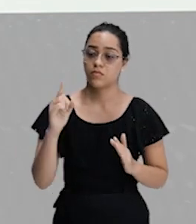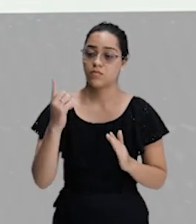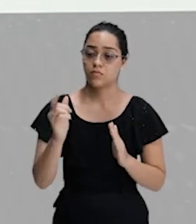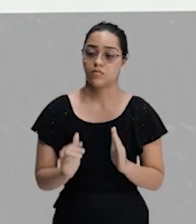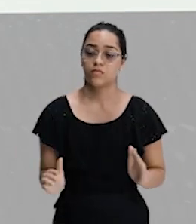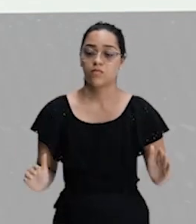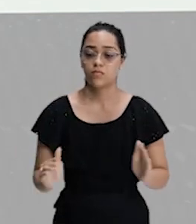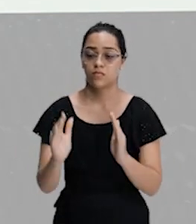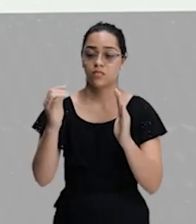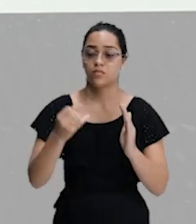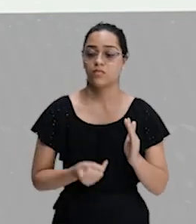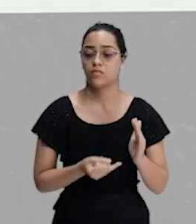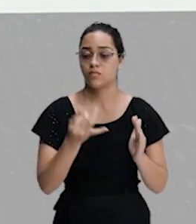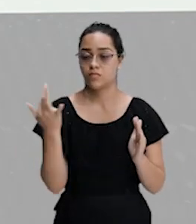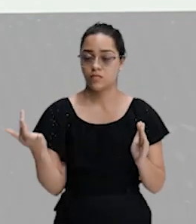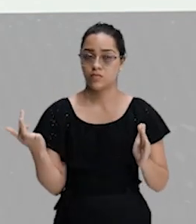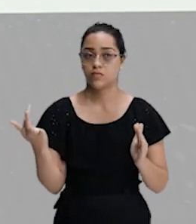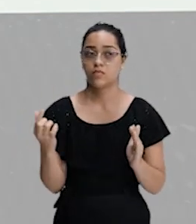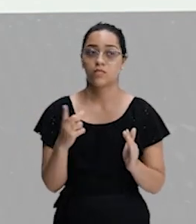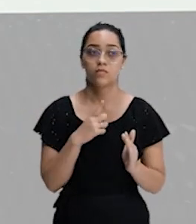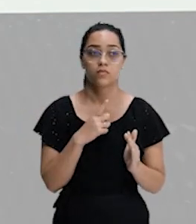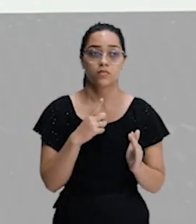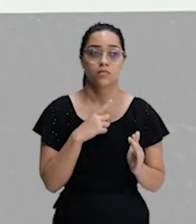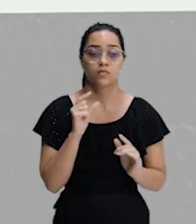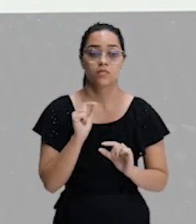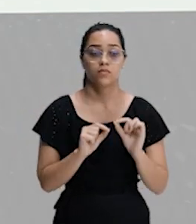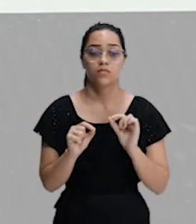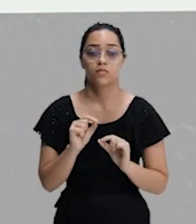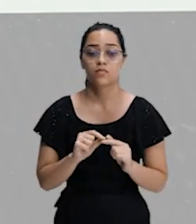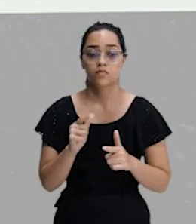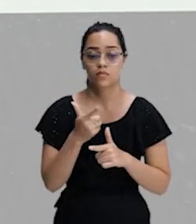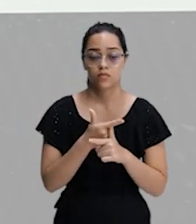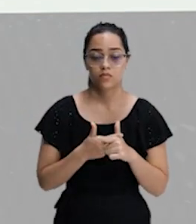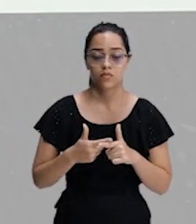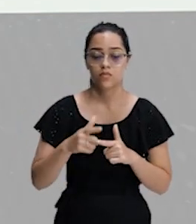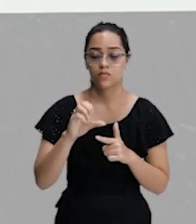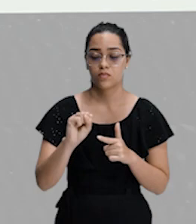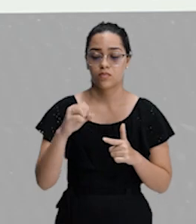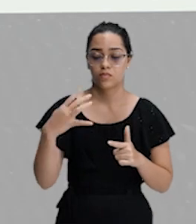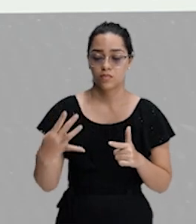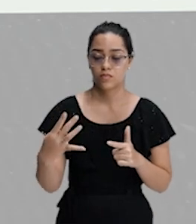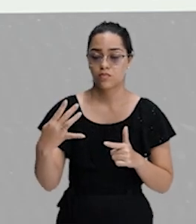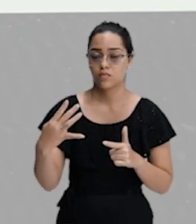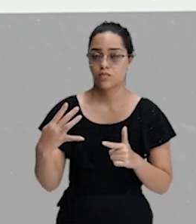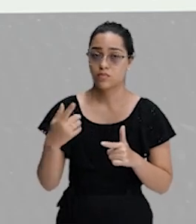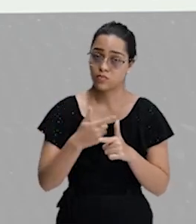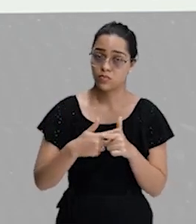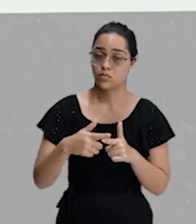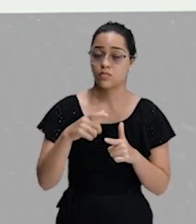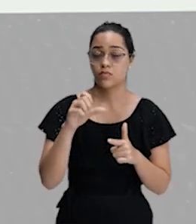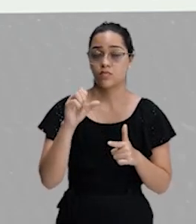saber qual é a quantidade aqui, no caso, basta você dividir o 84 por 4.